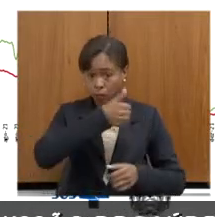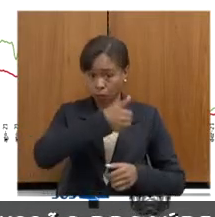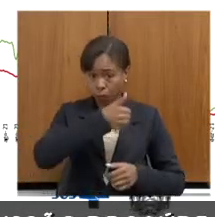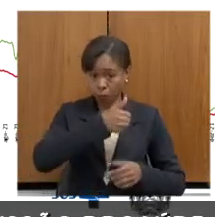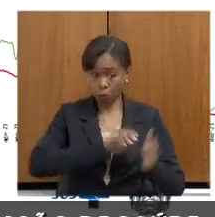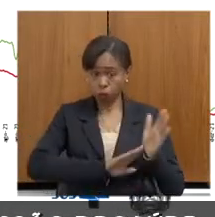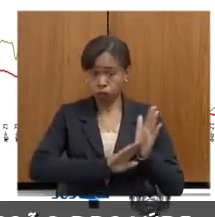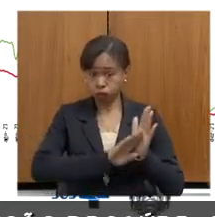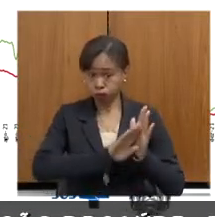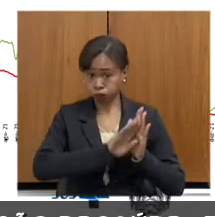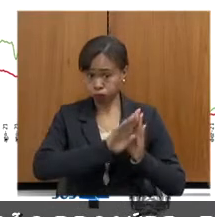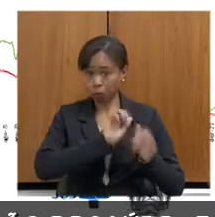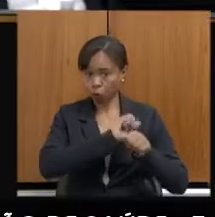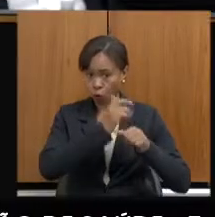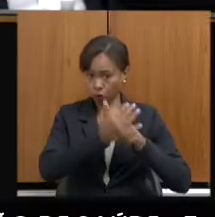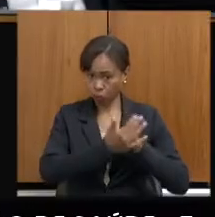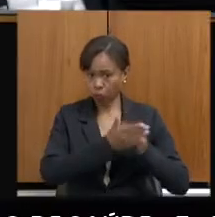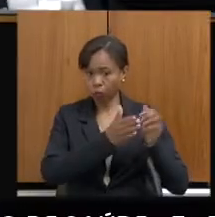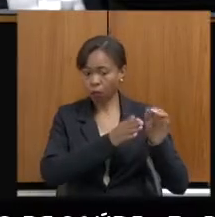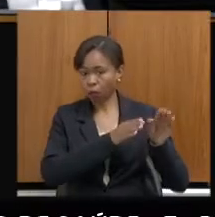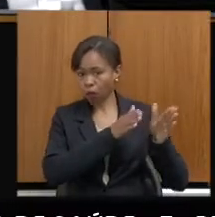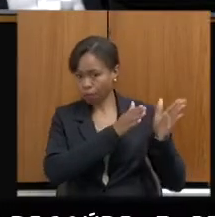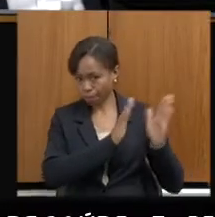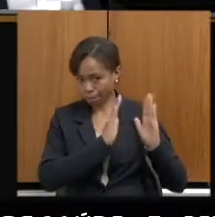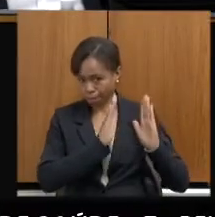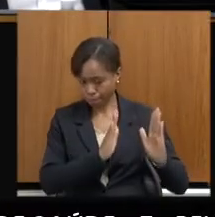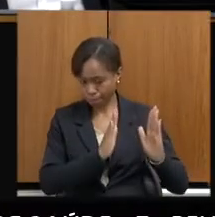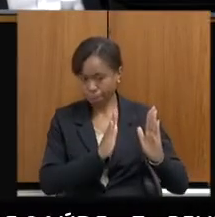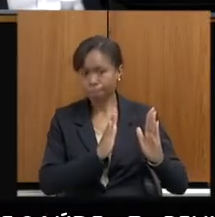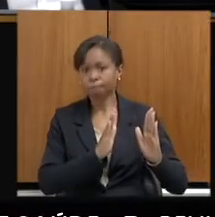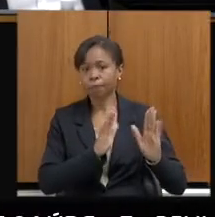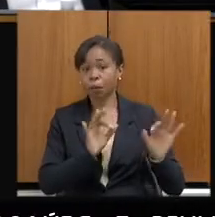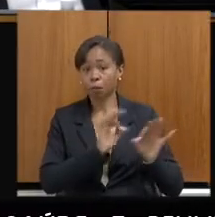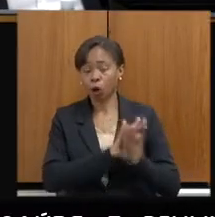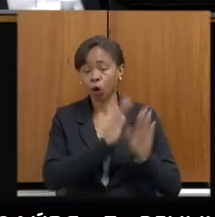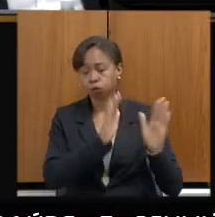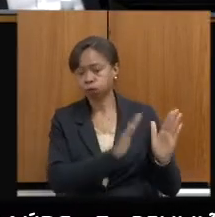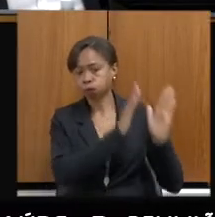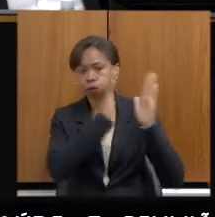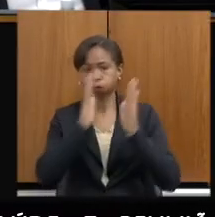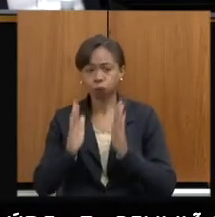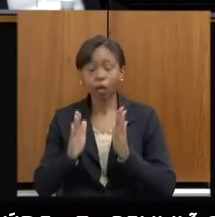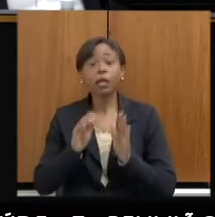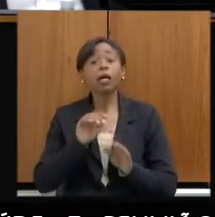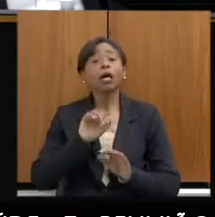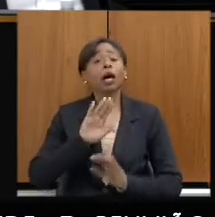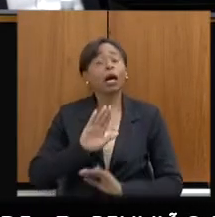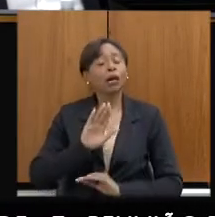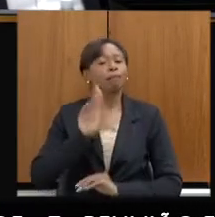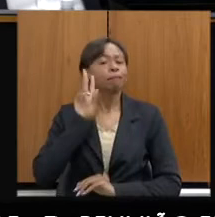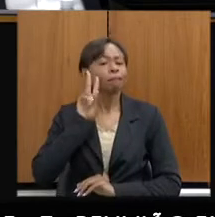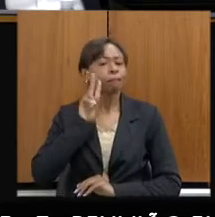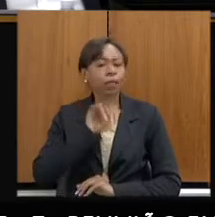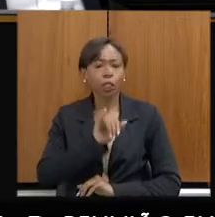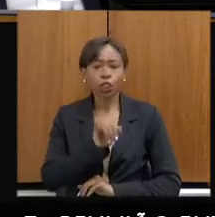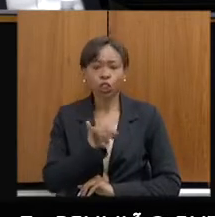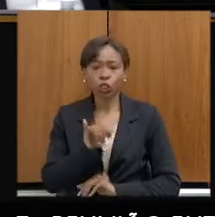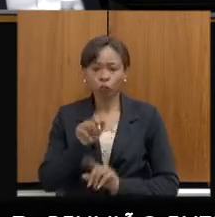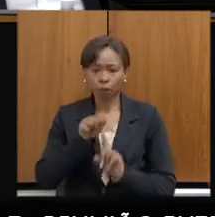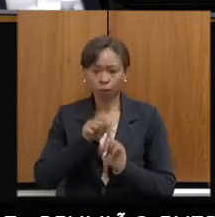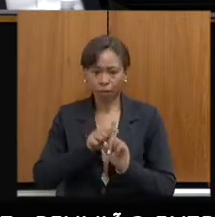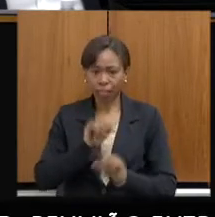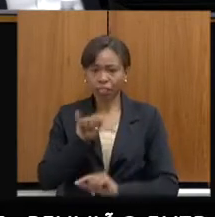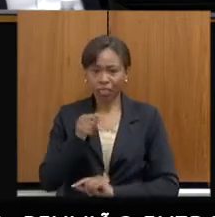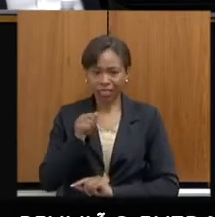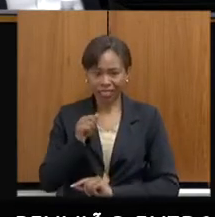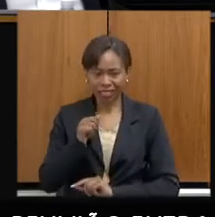passamos bem E lembrando que em janeiro começou a vacinação a nossa querida funcionária do Hospital Eduardo de Menezes e